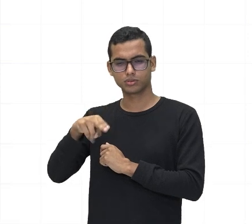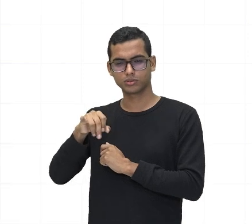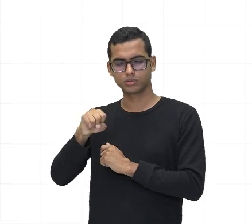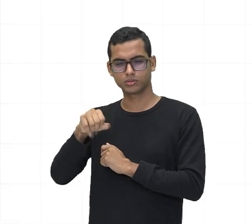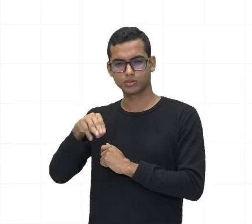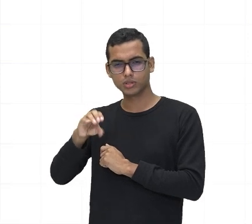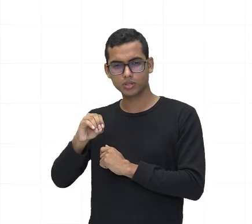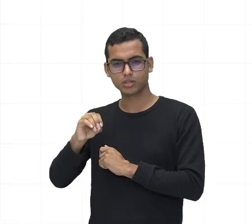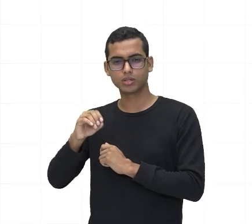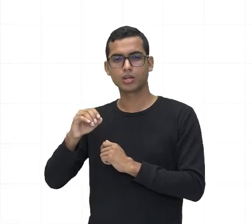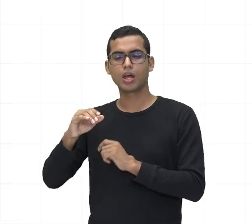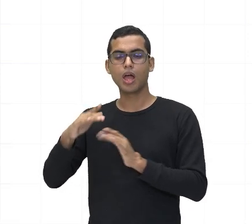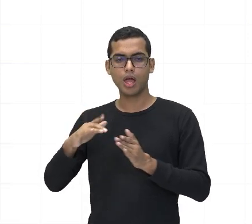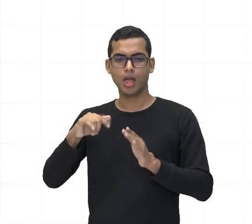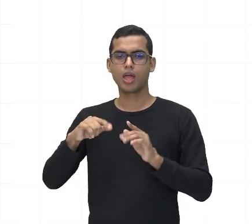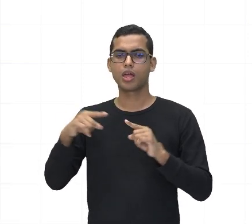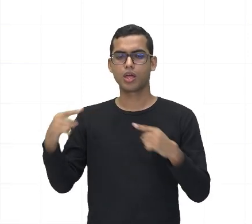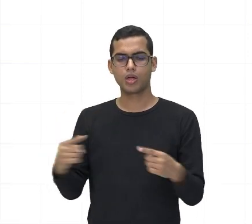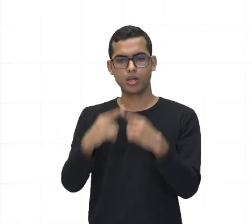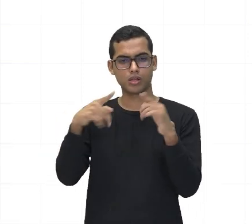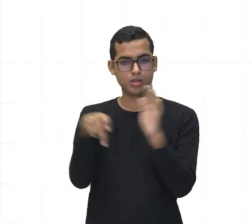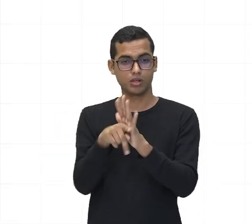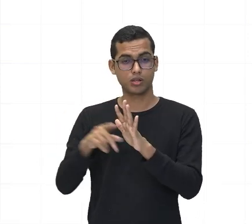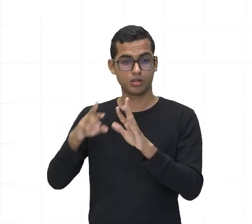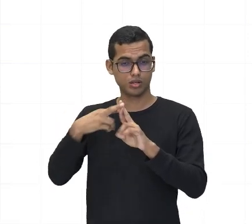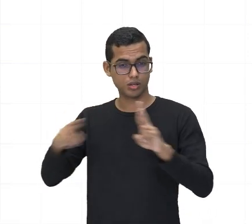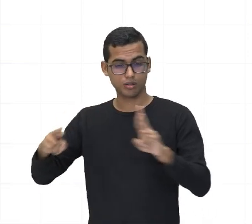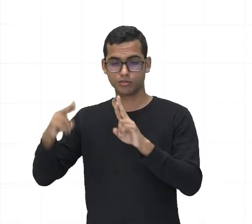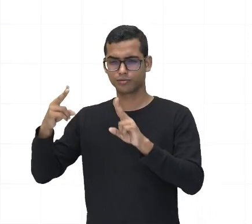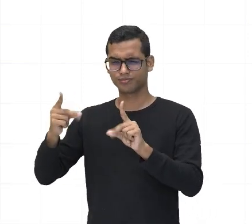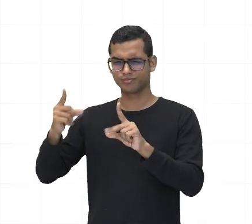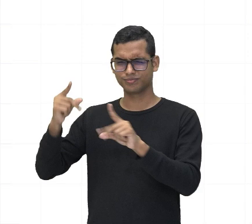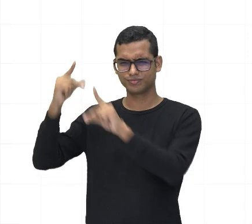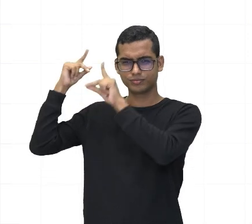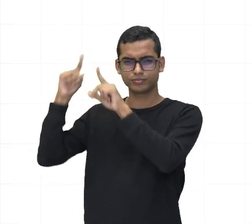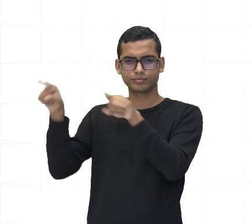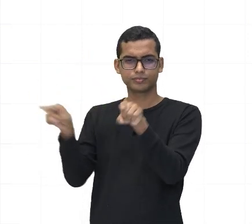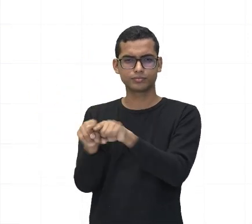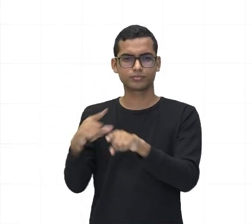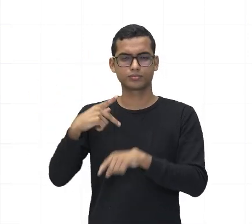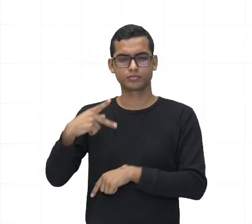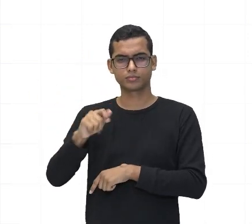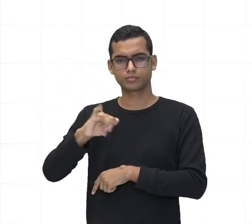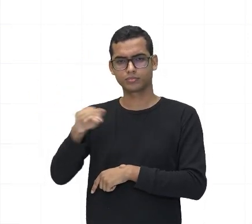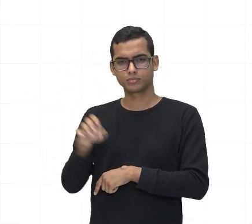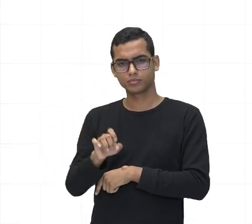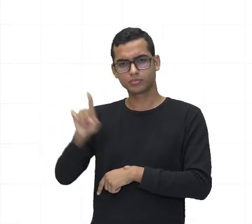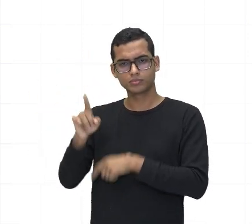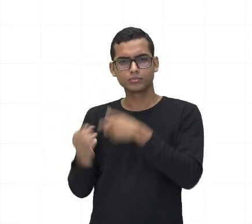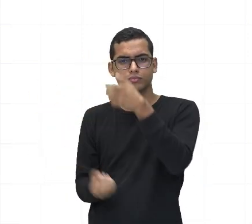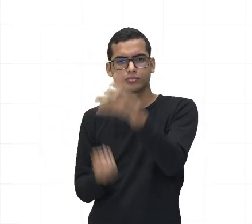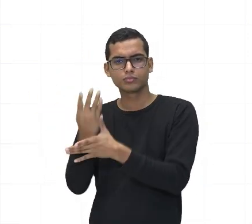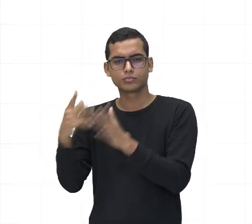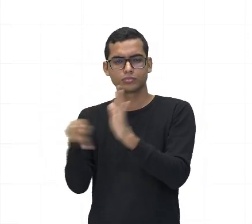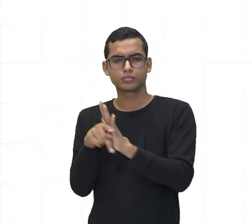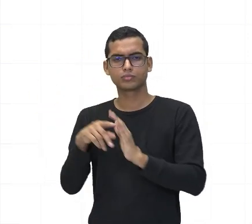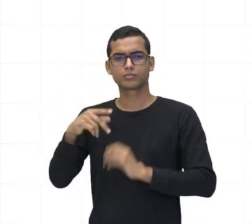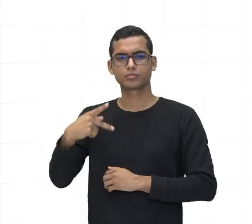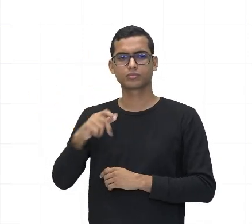a gente usa no ensino religioso. E o termo pajé dá origem à